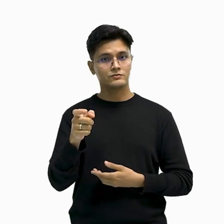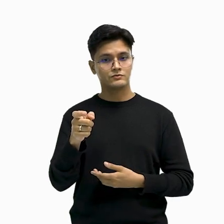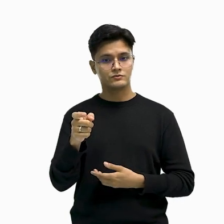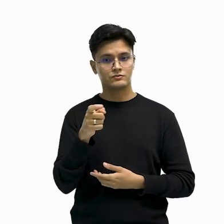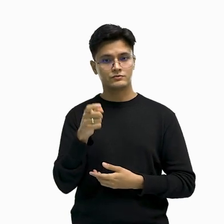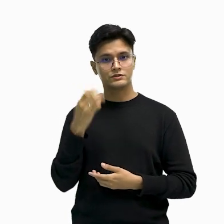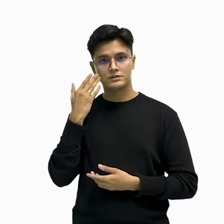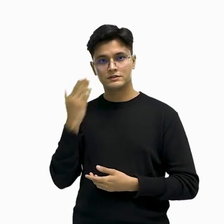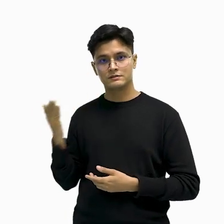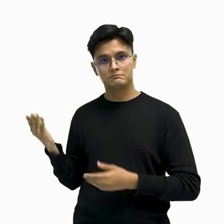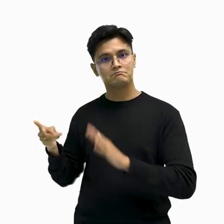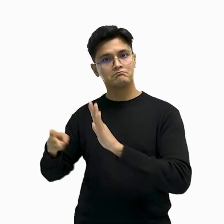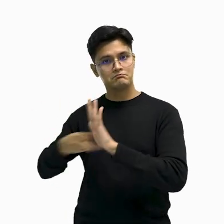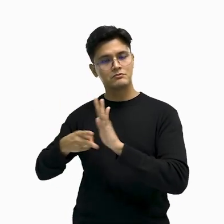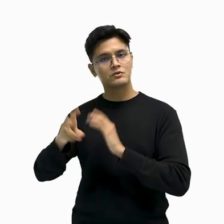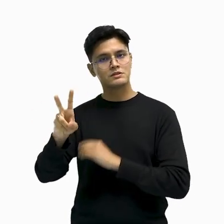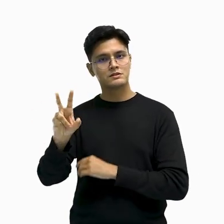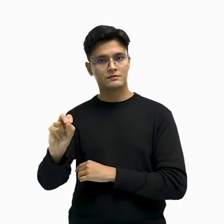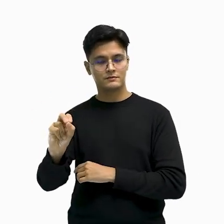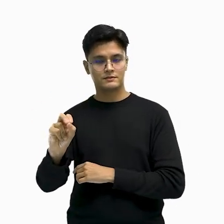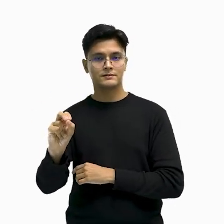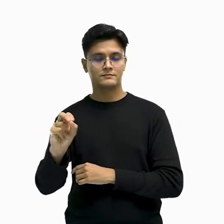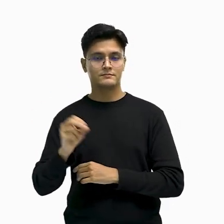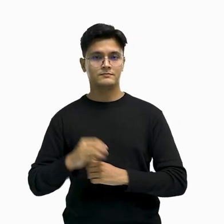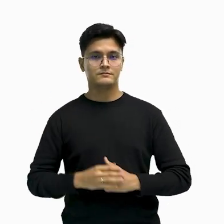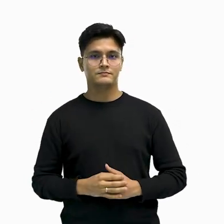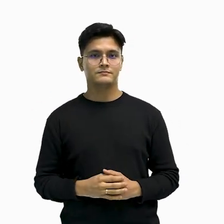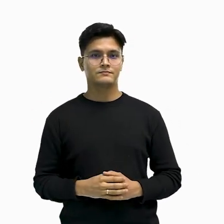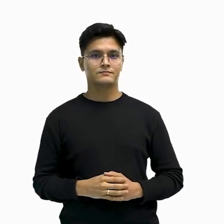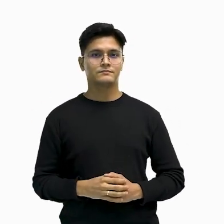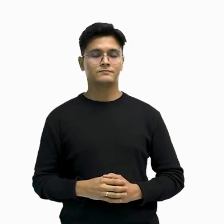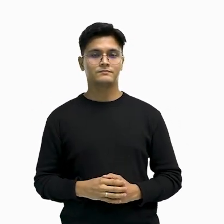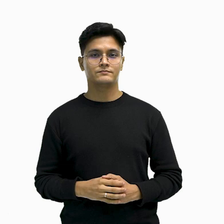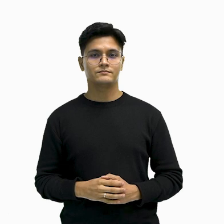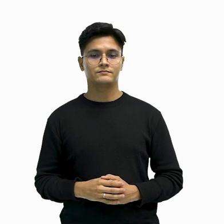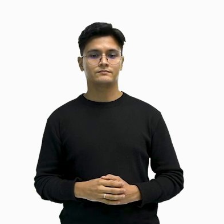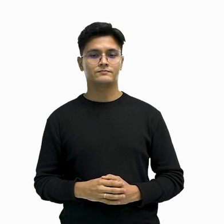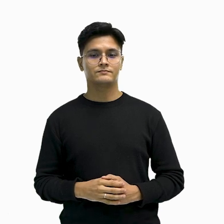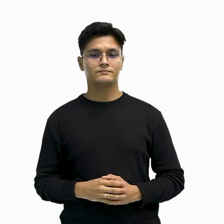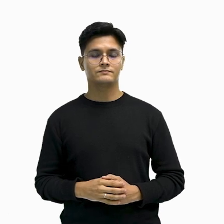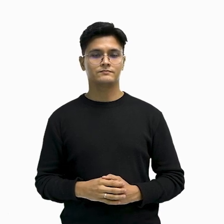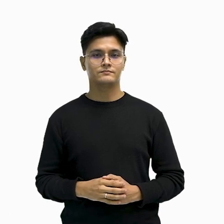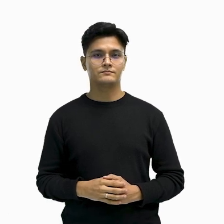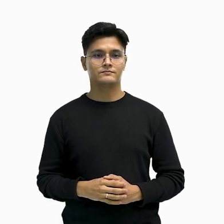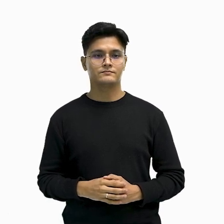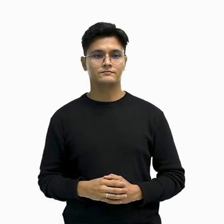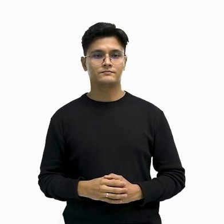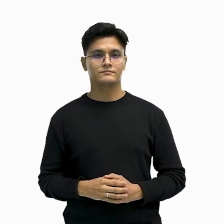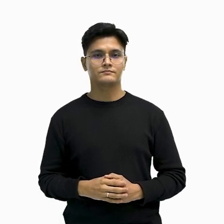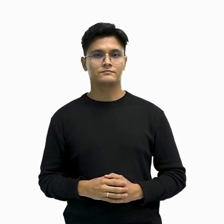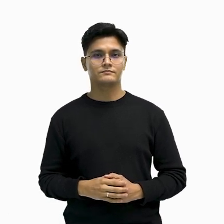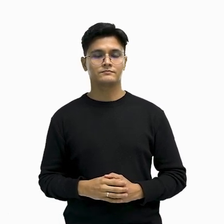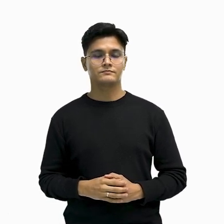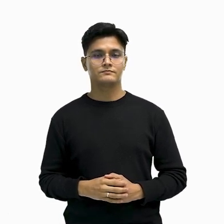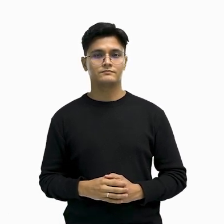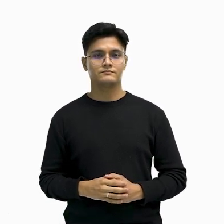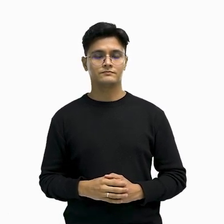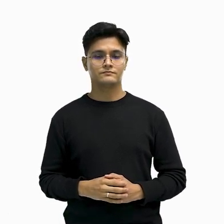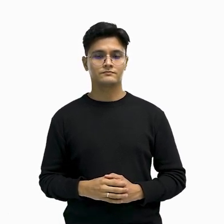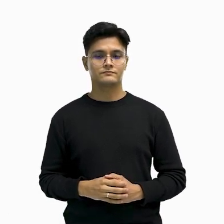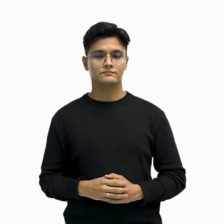caso, é igual a 50, tá? X é igual... Vamos fazer o seguinte, eu não vou nem